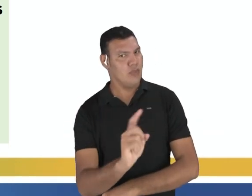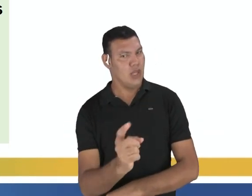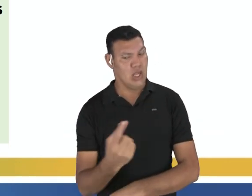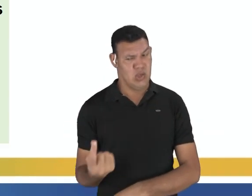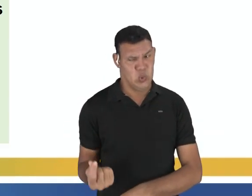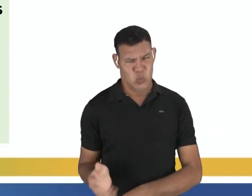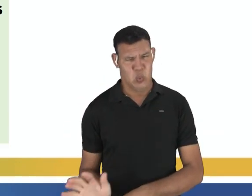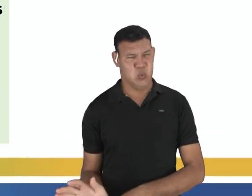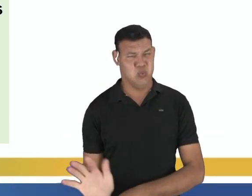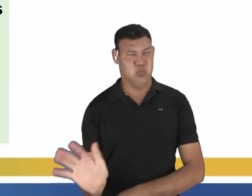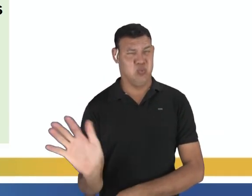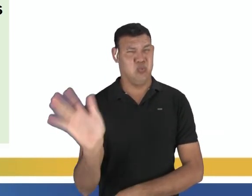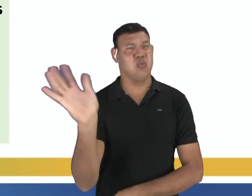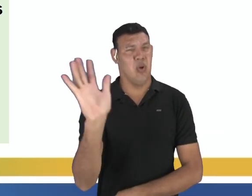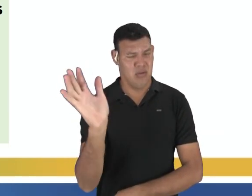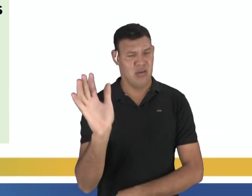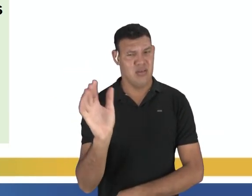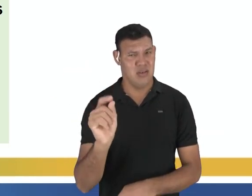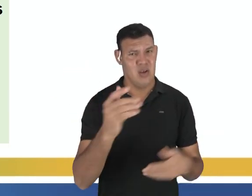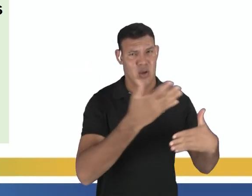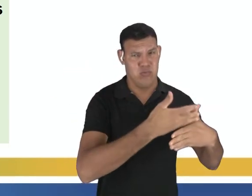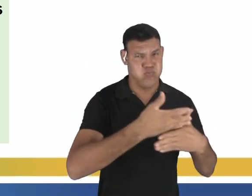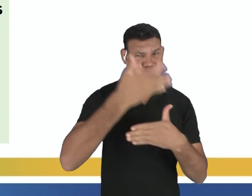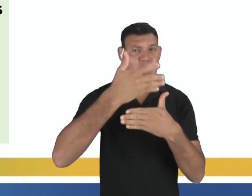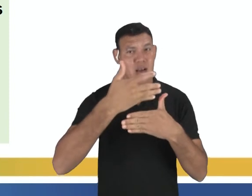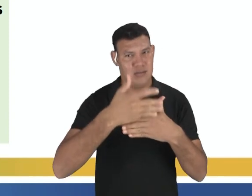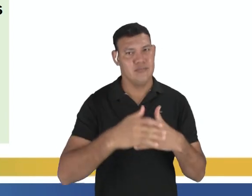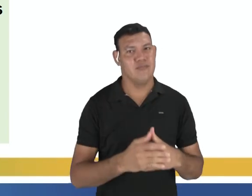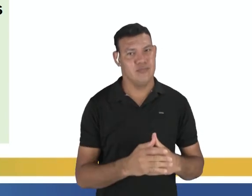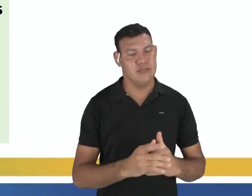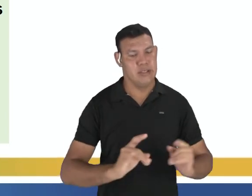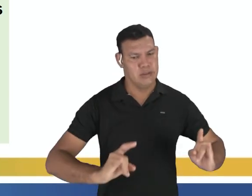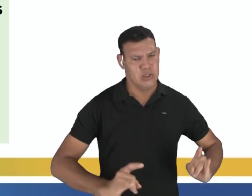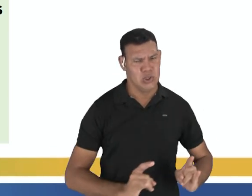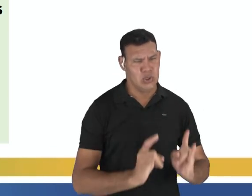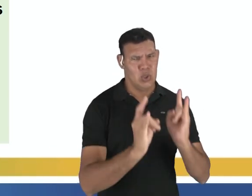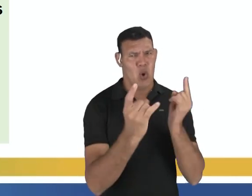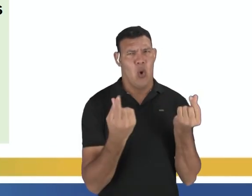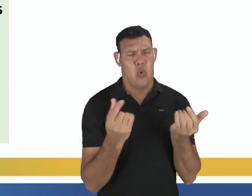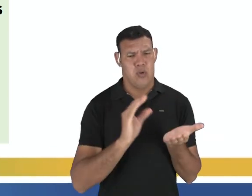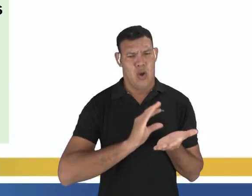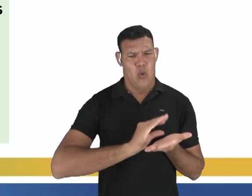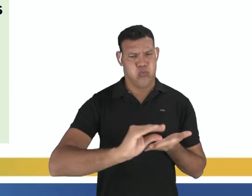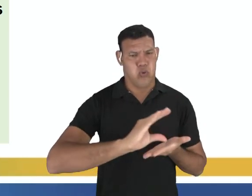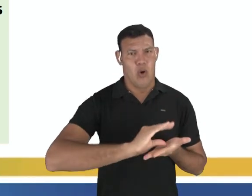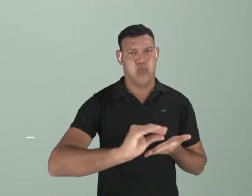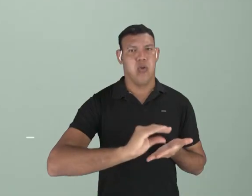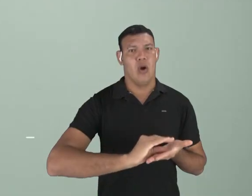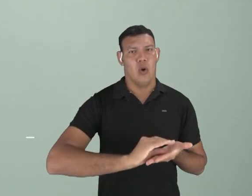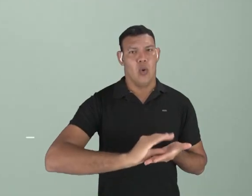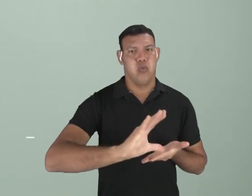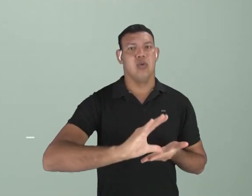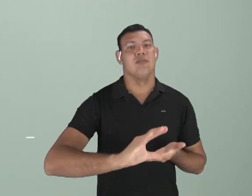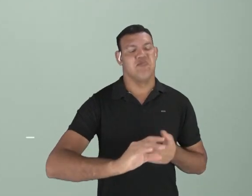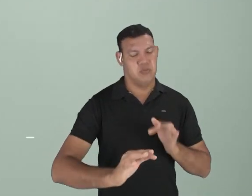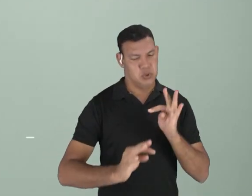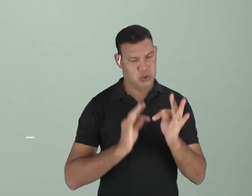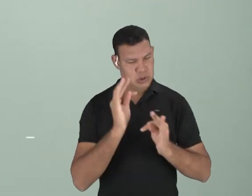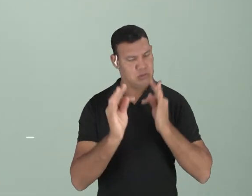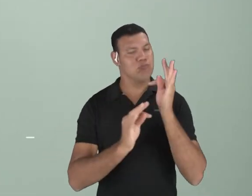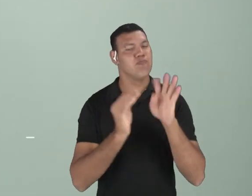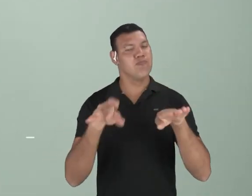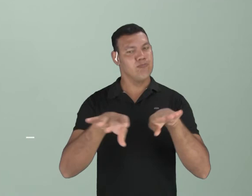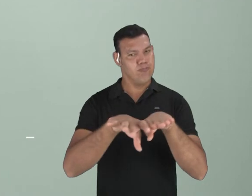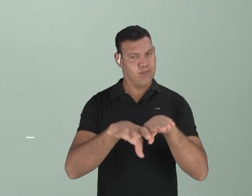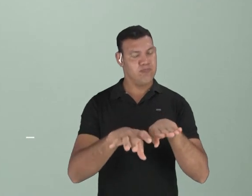Pelo contrário, é uma energia de alto custo. Para você implantar uma usina de energia nuclear, você necessita de um grande investimento